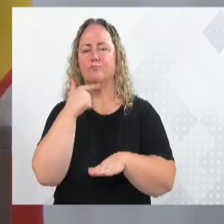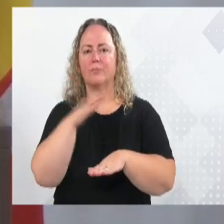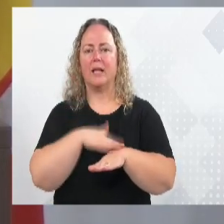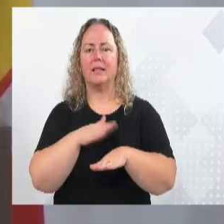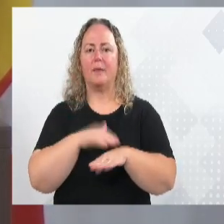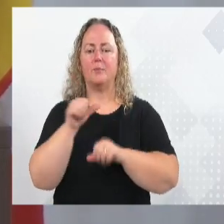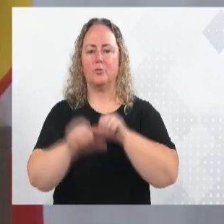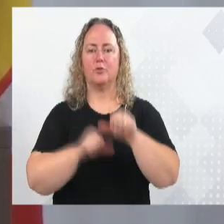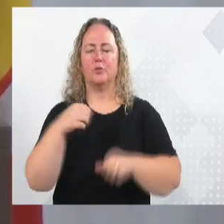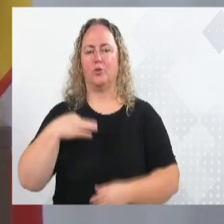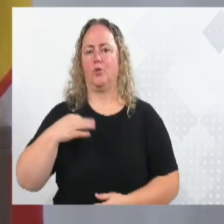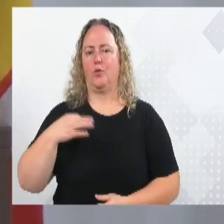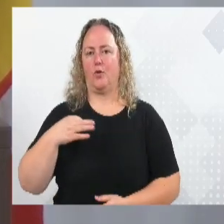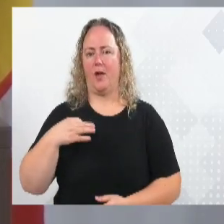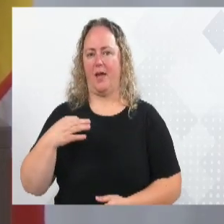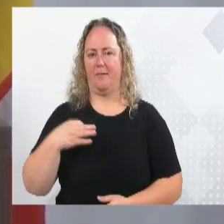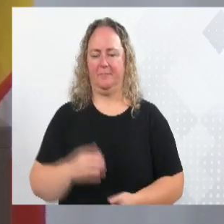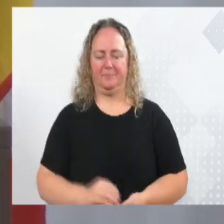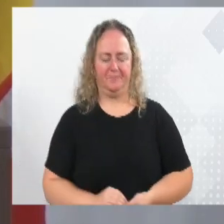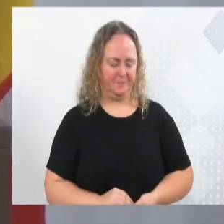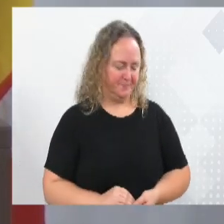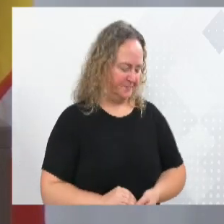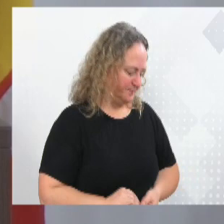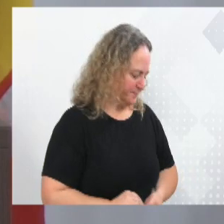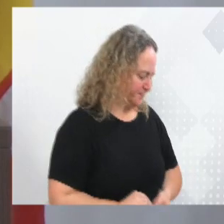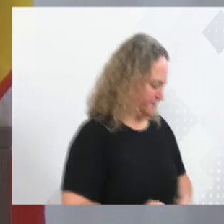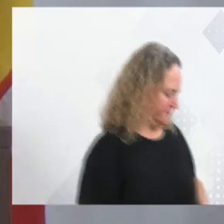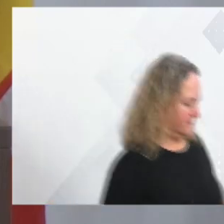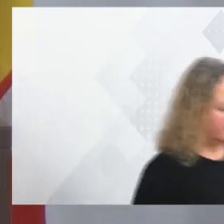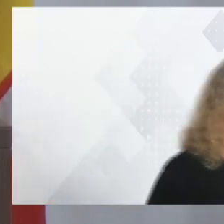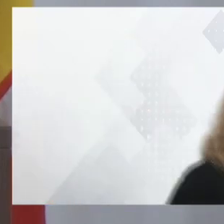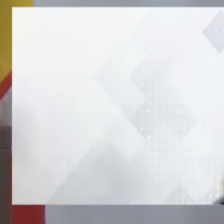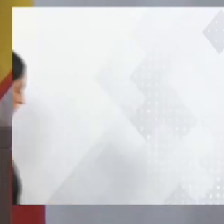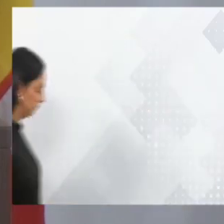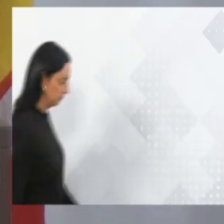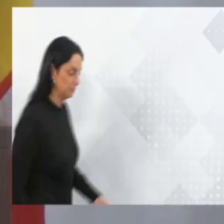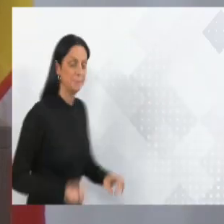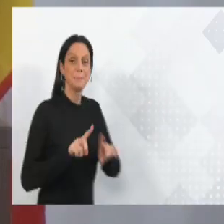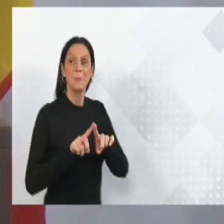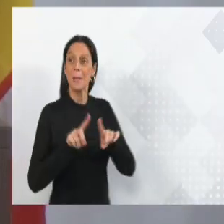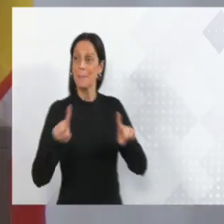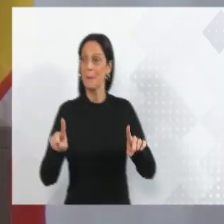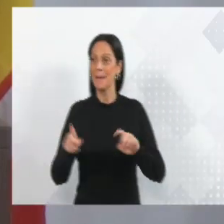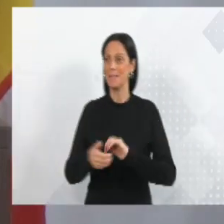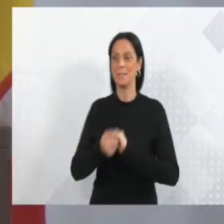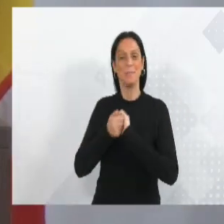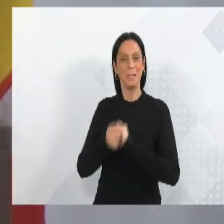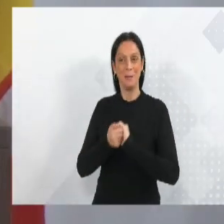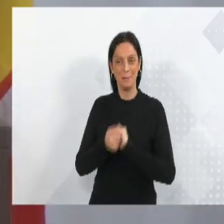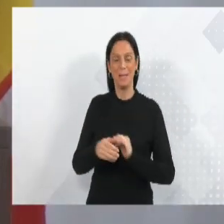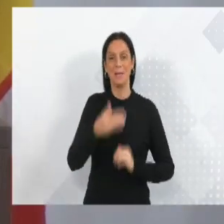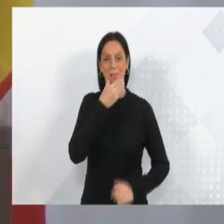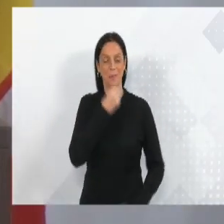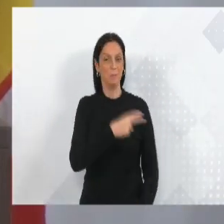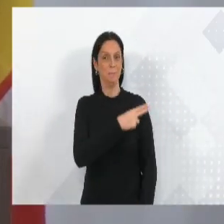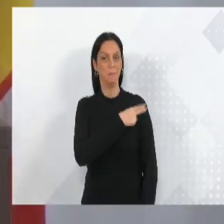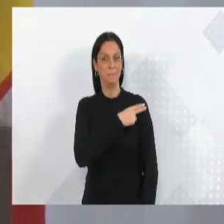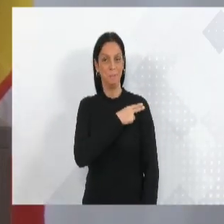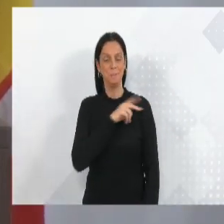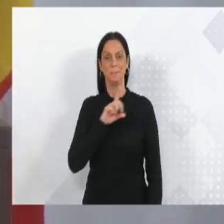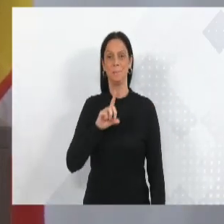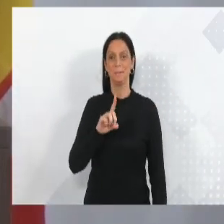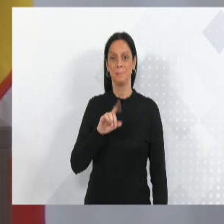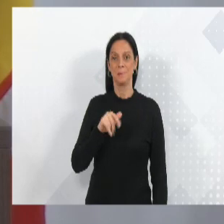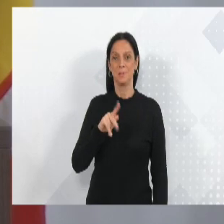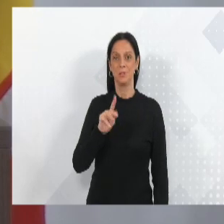muitas vezes de roupa e fazer essas mudanças mas parabéns Comandante que